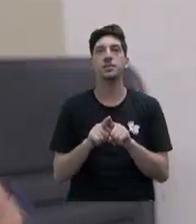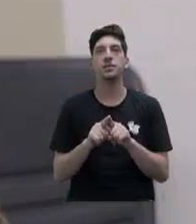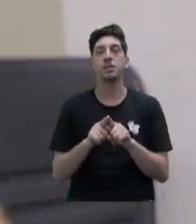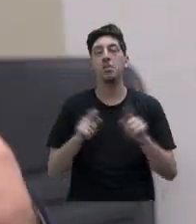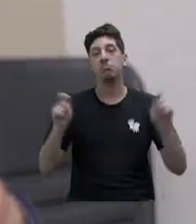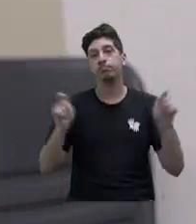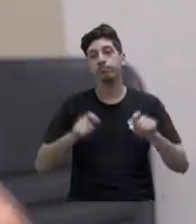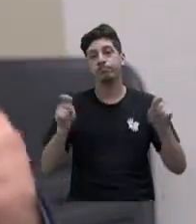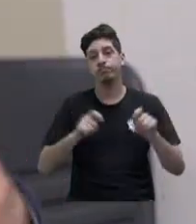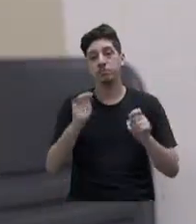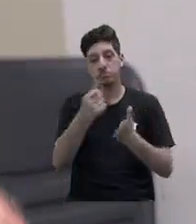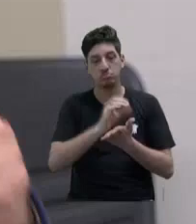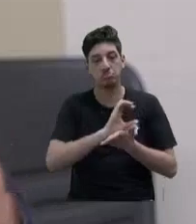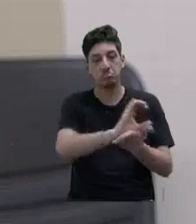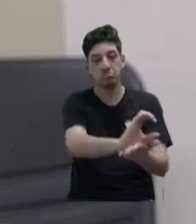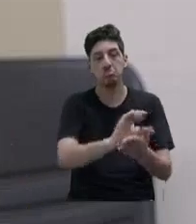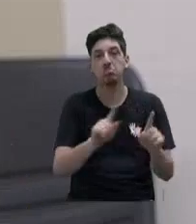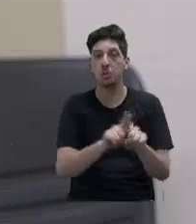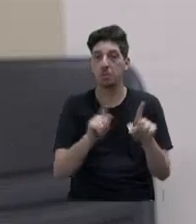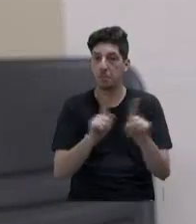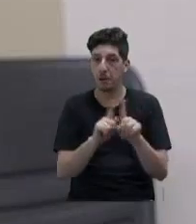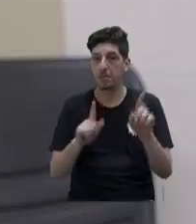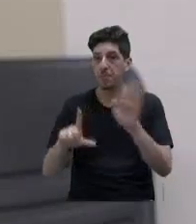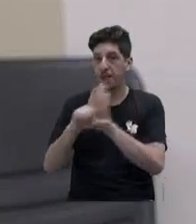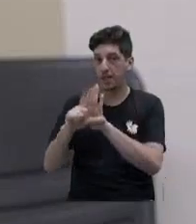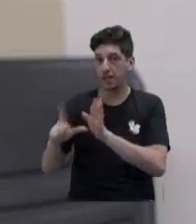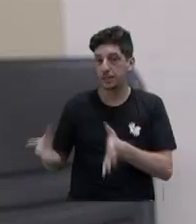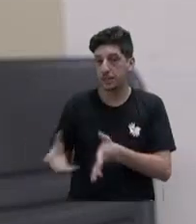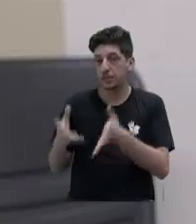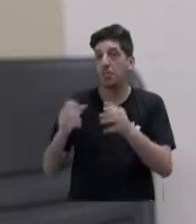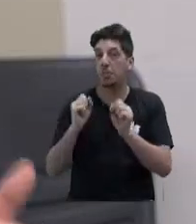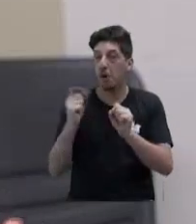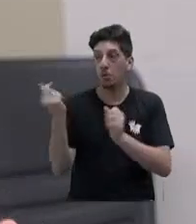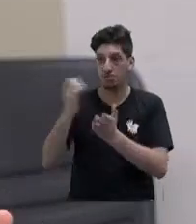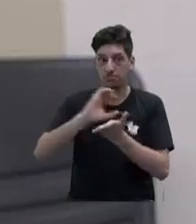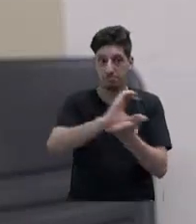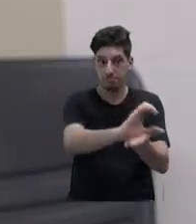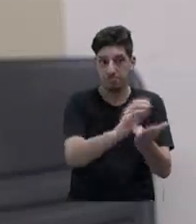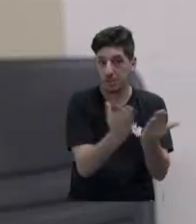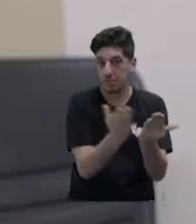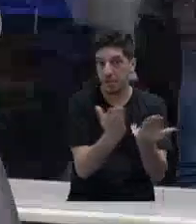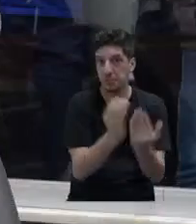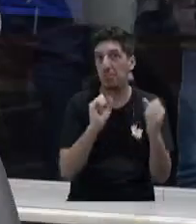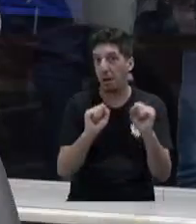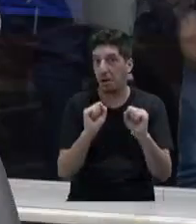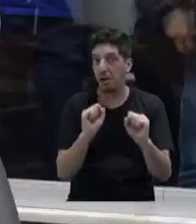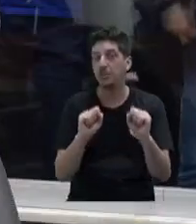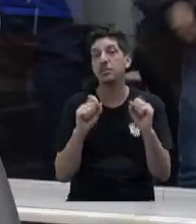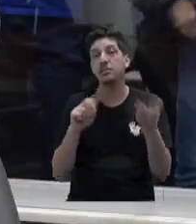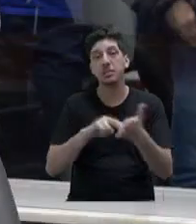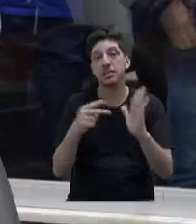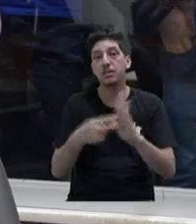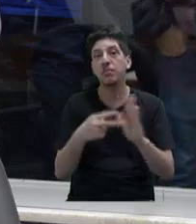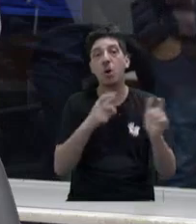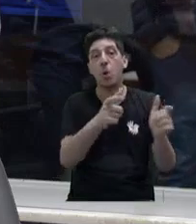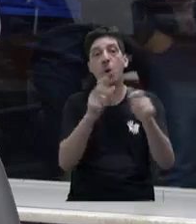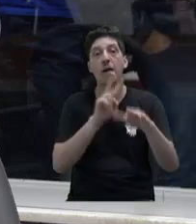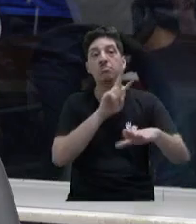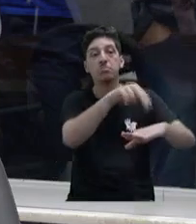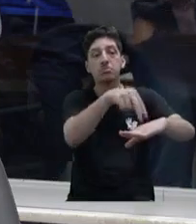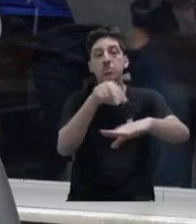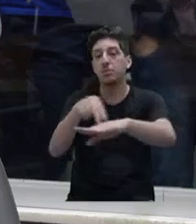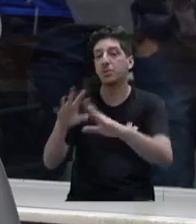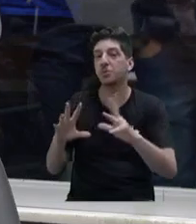possível de ser financiada também na lei de incentivo, significa dar lugar a todo mundo, gente. É isso que é uma democracia e